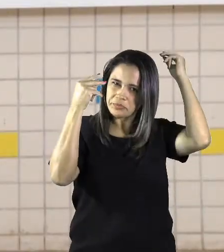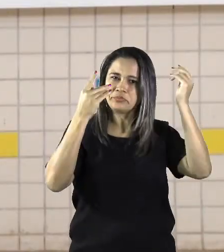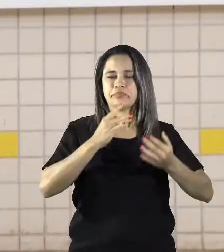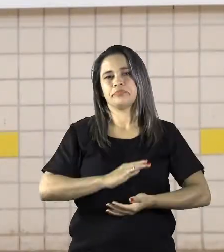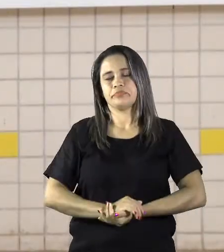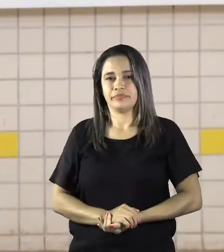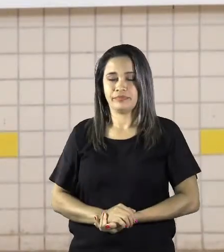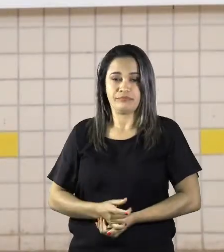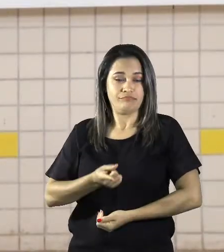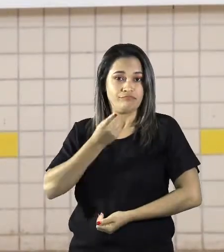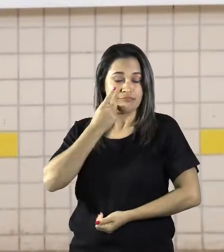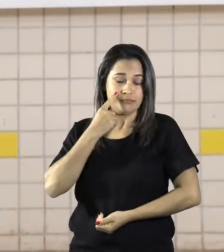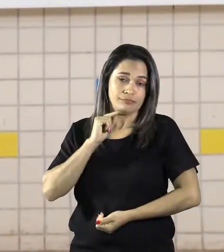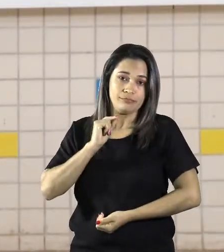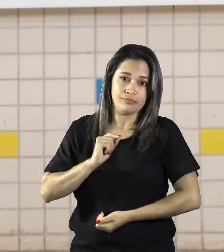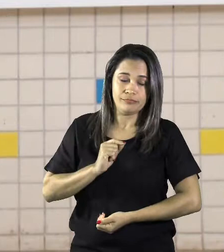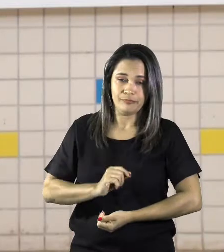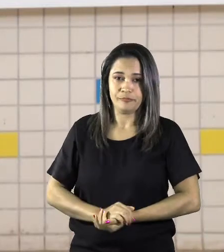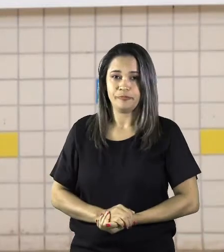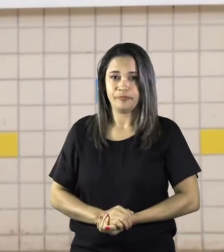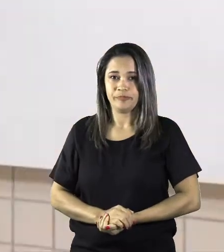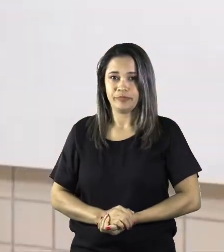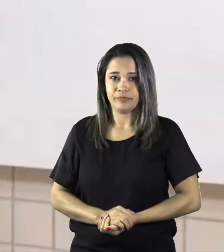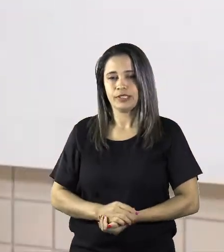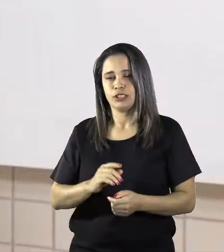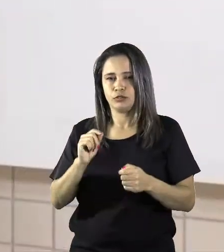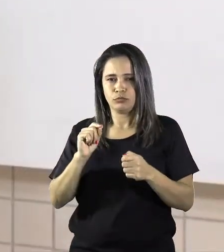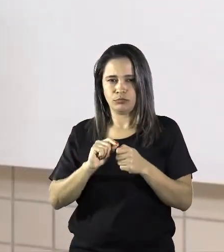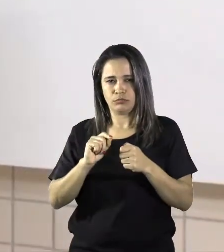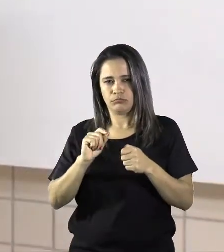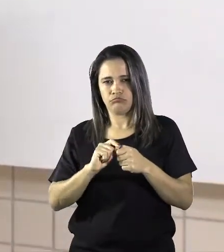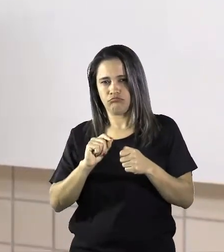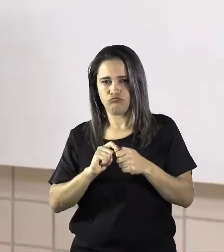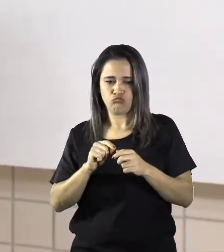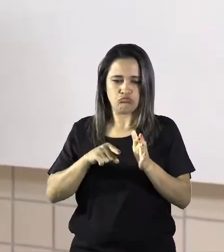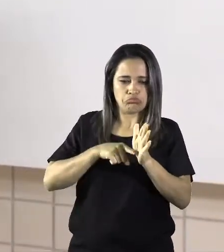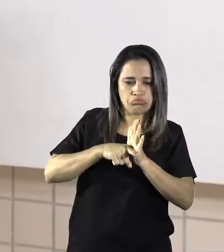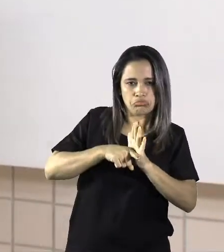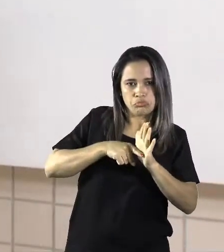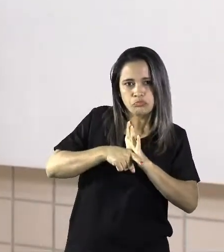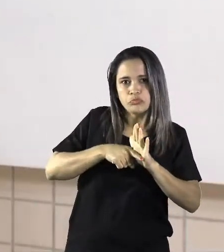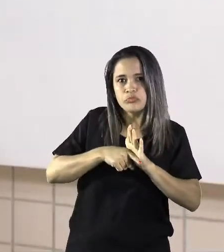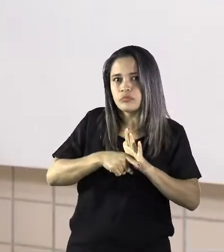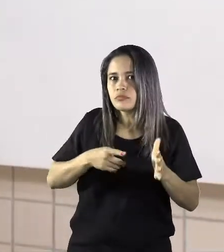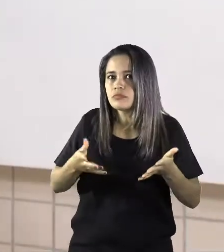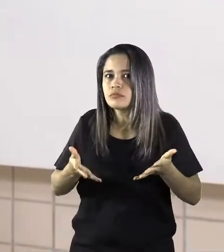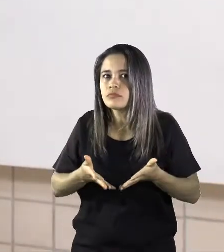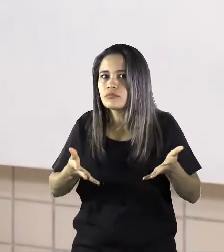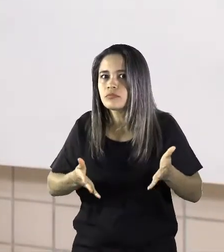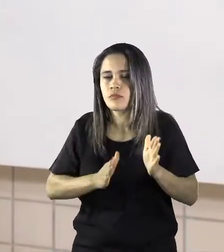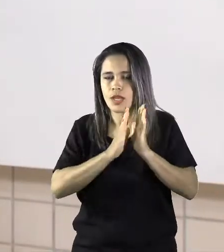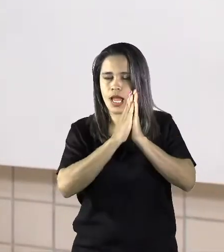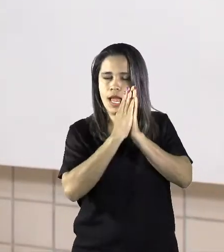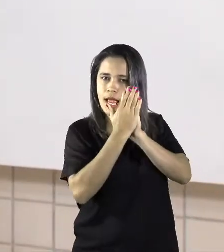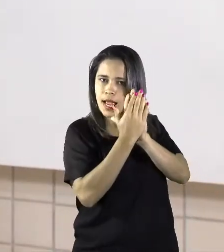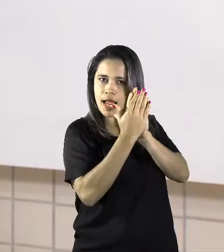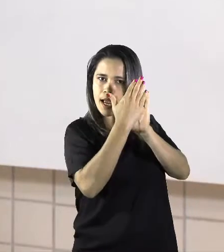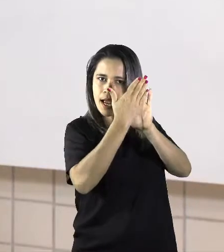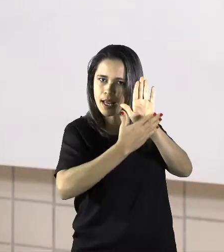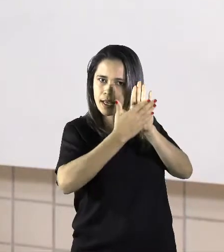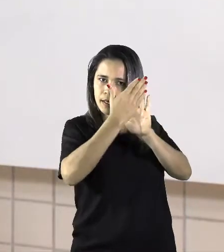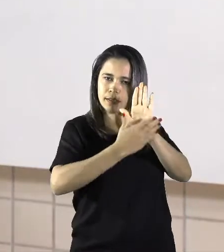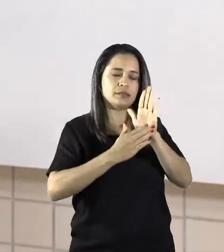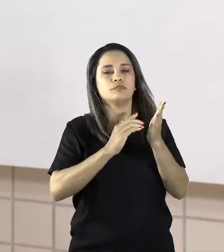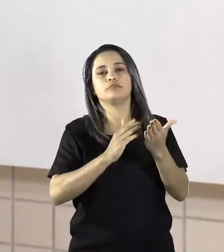que a gente vê aí? A gente analisou agora a capa do livro,